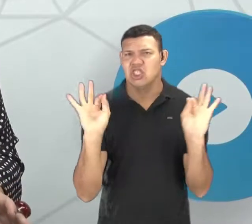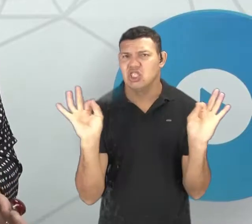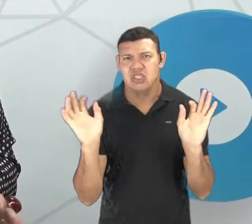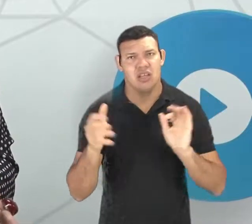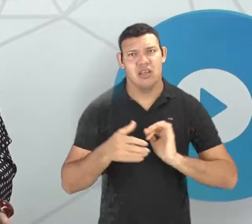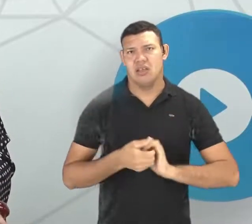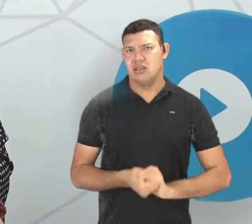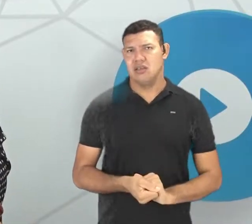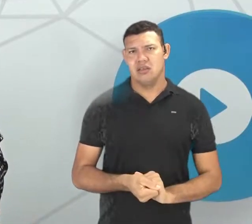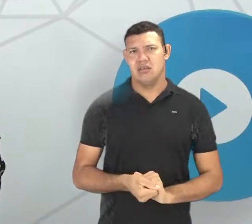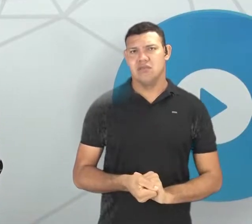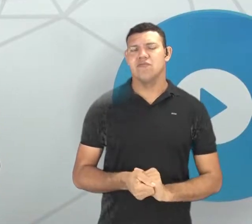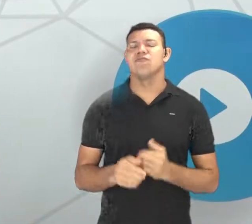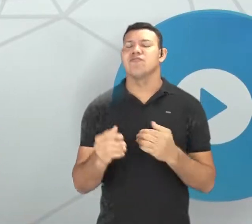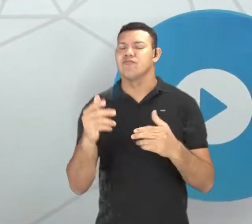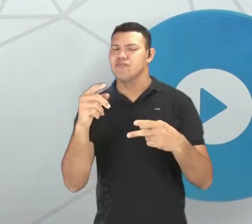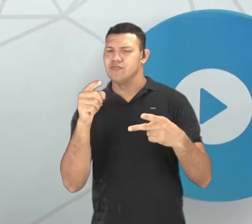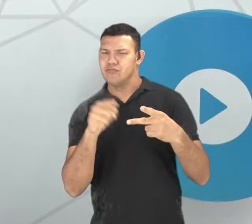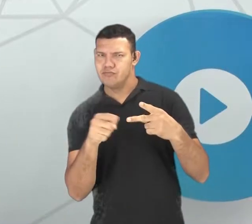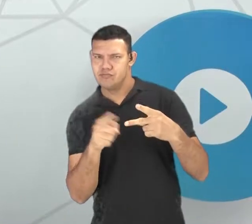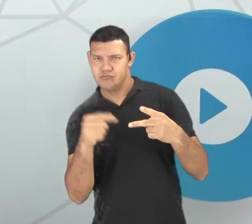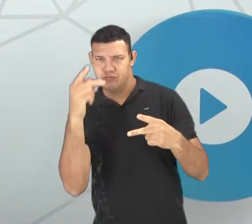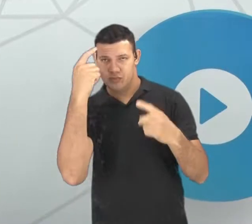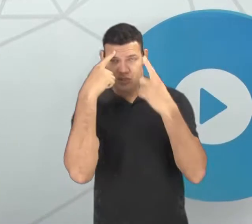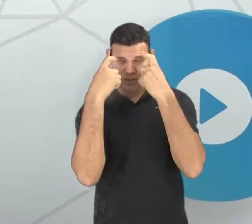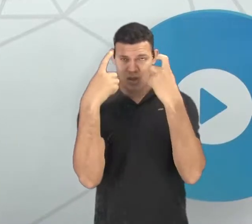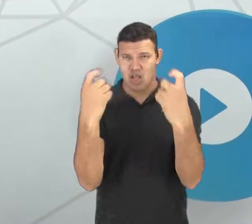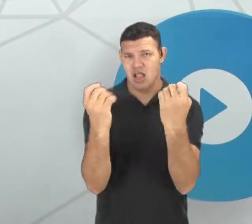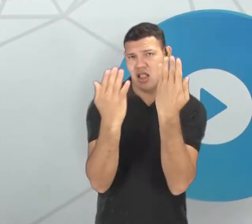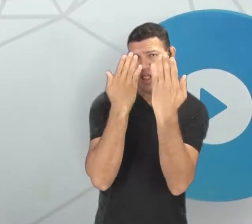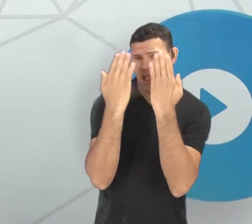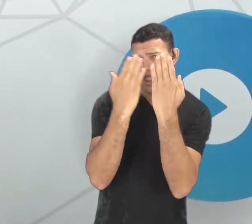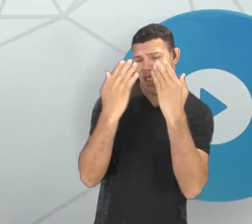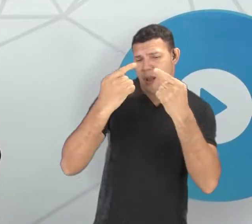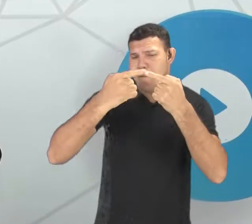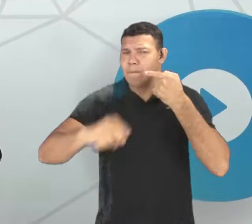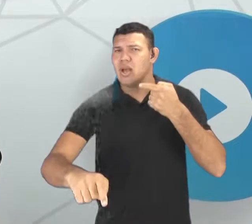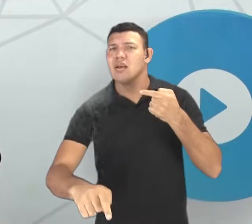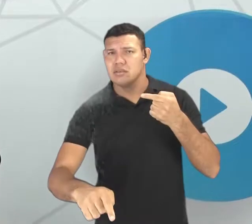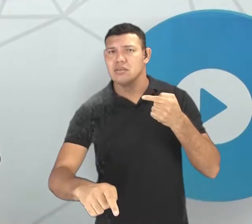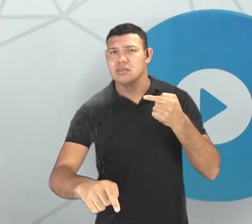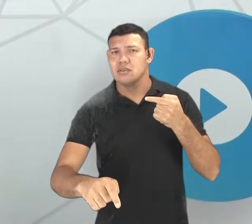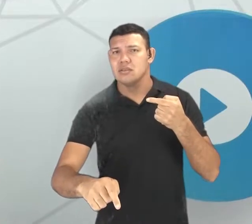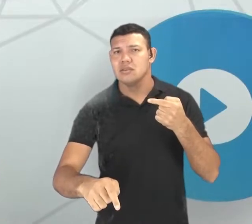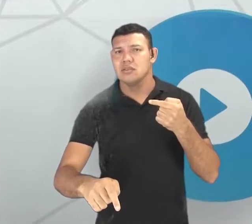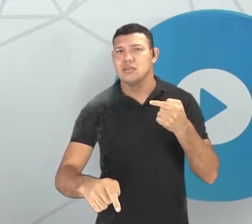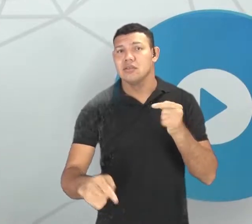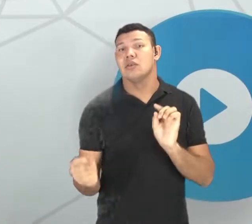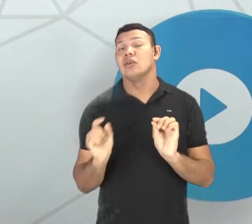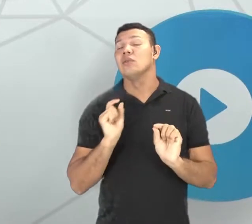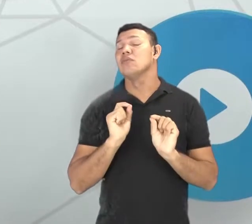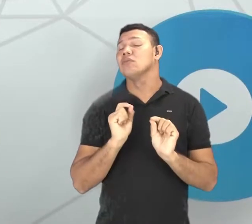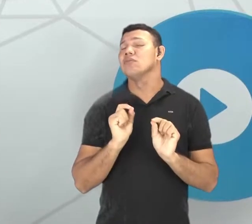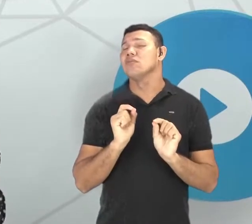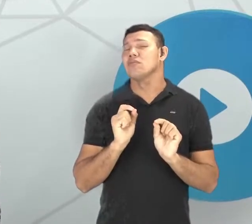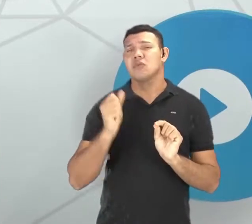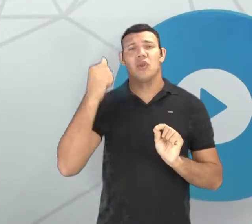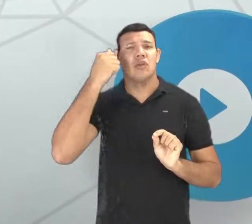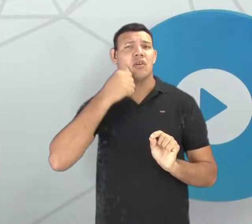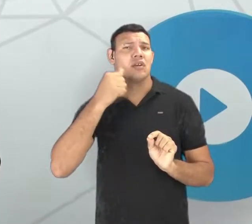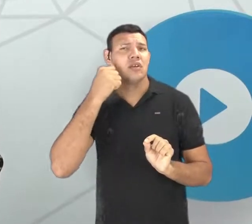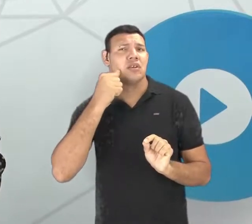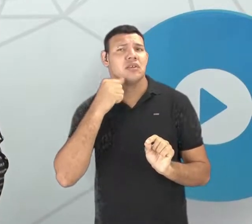outra forma de violência psicológica, é aquela em que o agressor proíbe